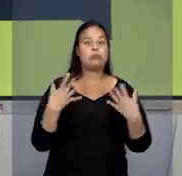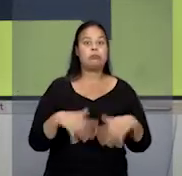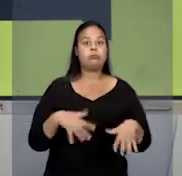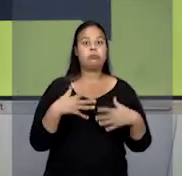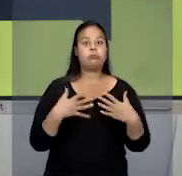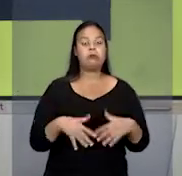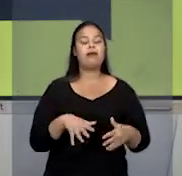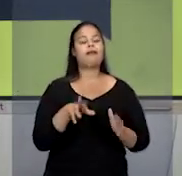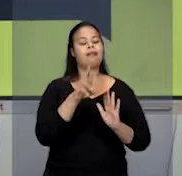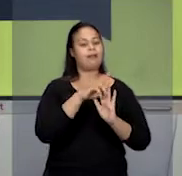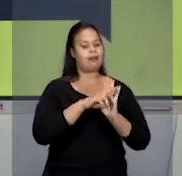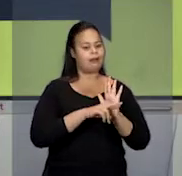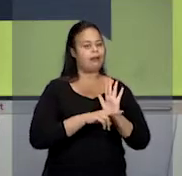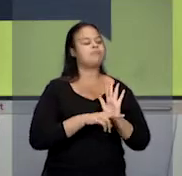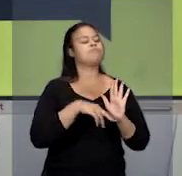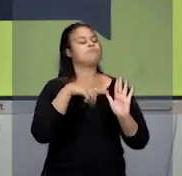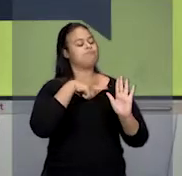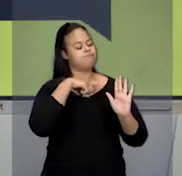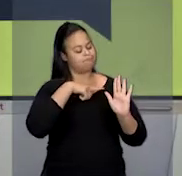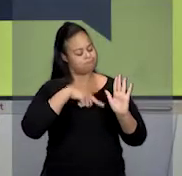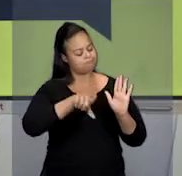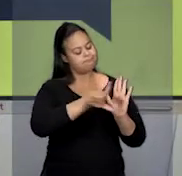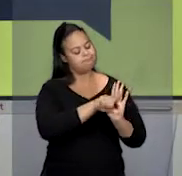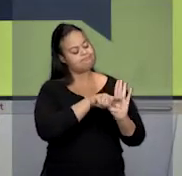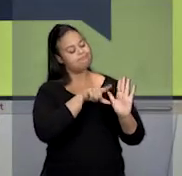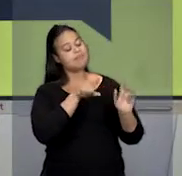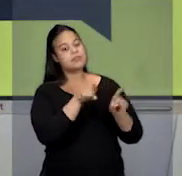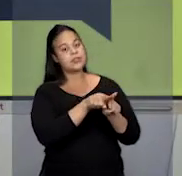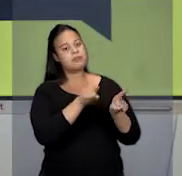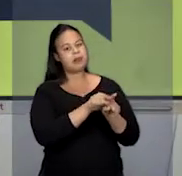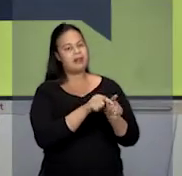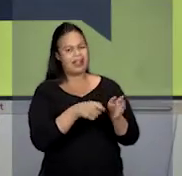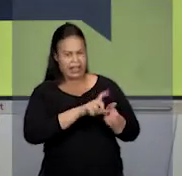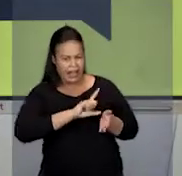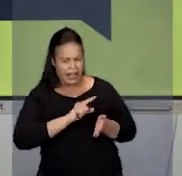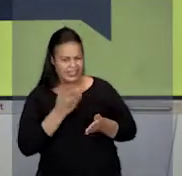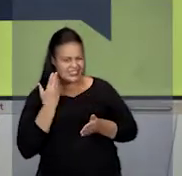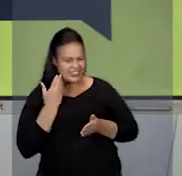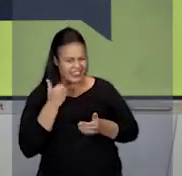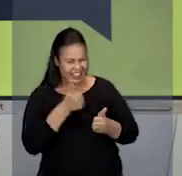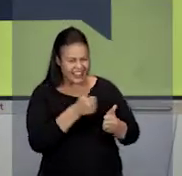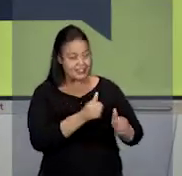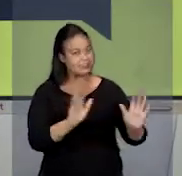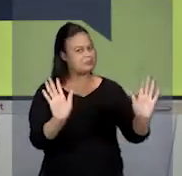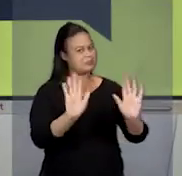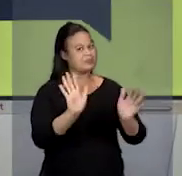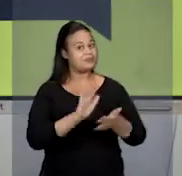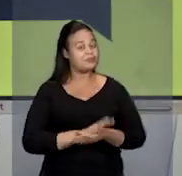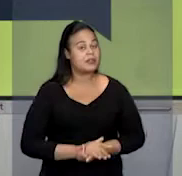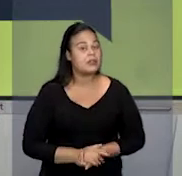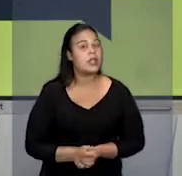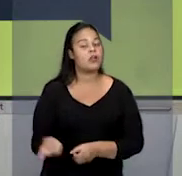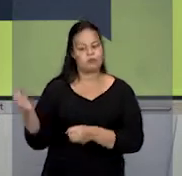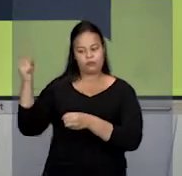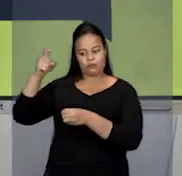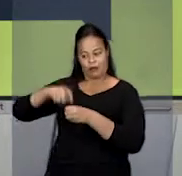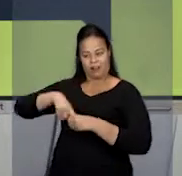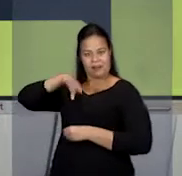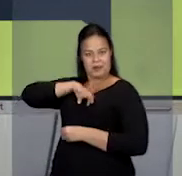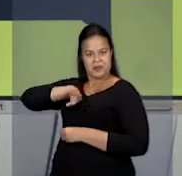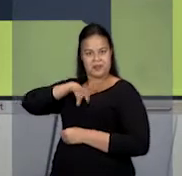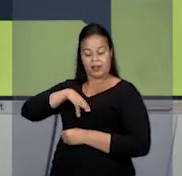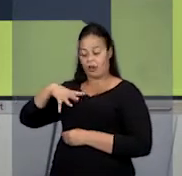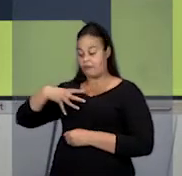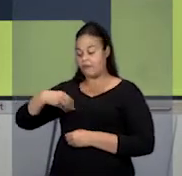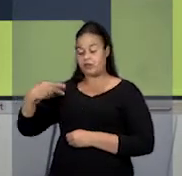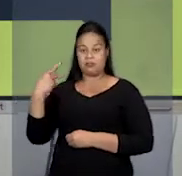seguir determinadas leis e determinadas regras que ele não seguia antes. Quando ele volta para Portugal, ele deixa o